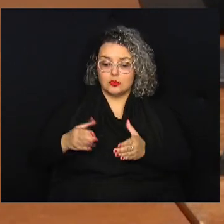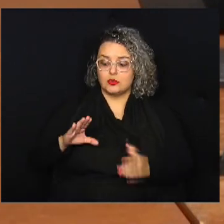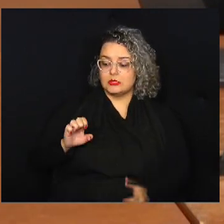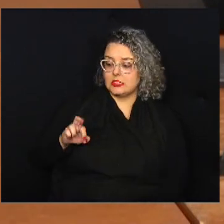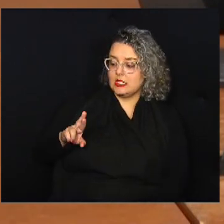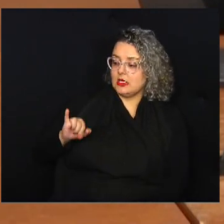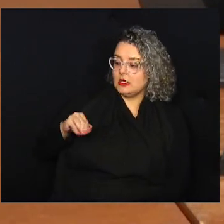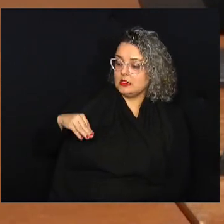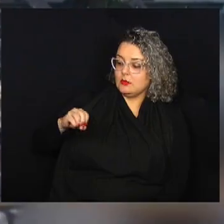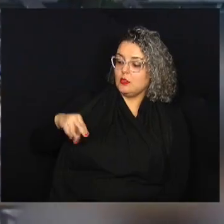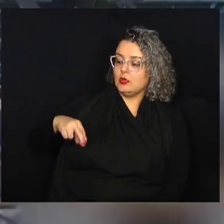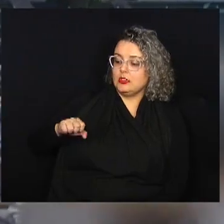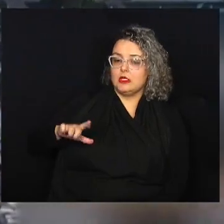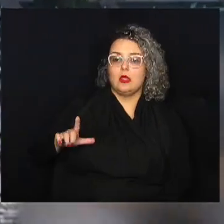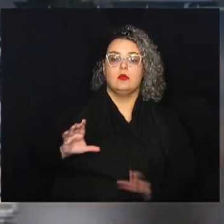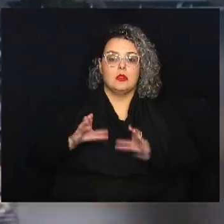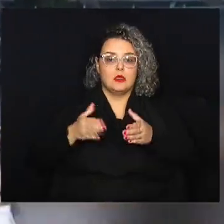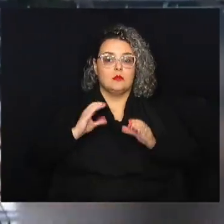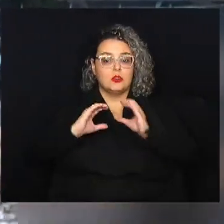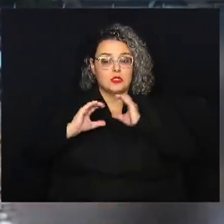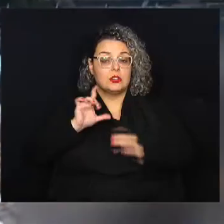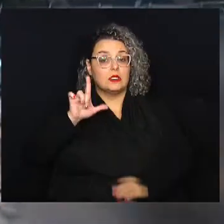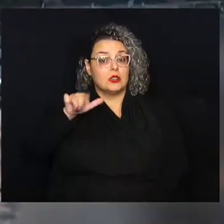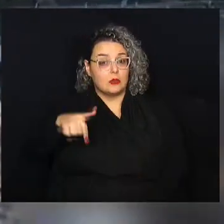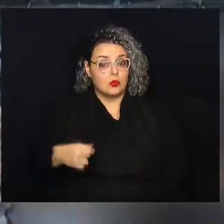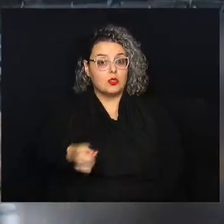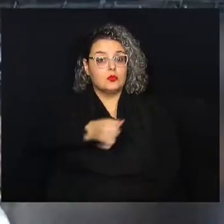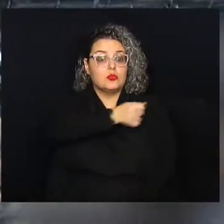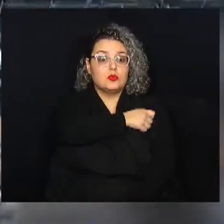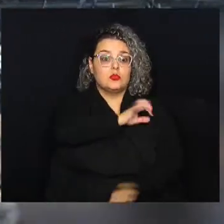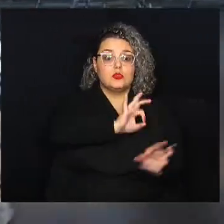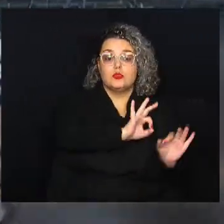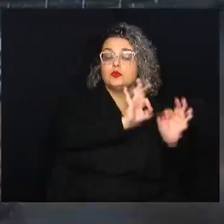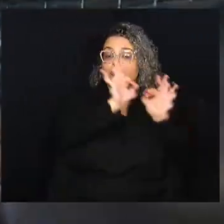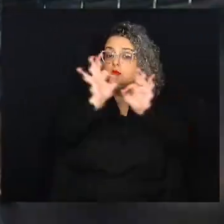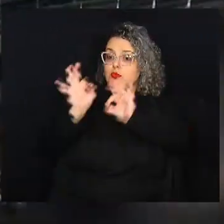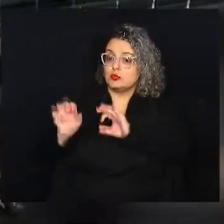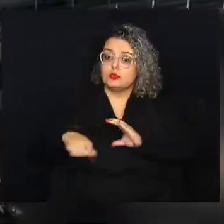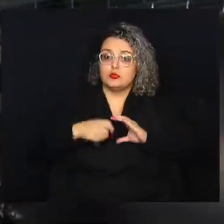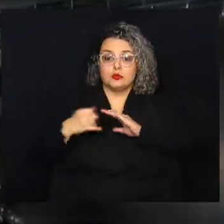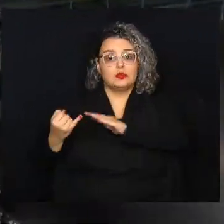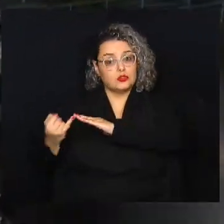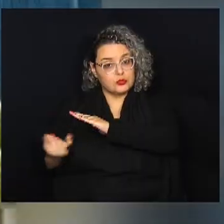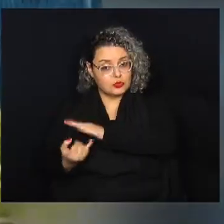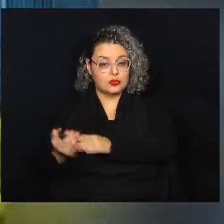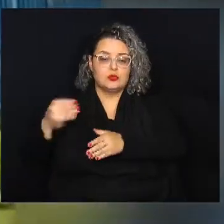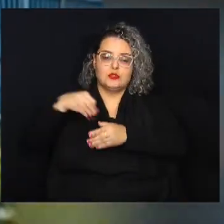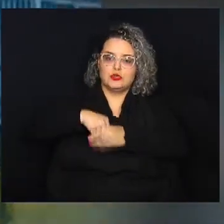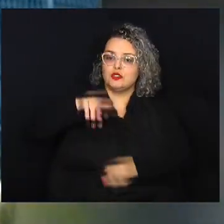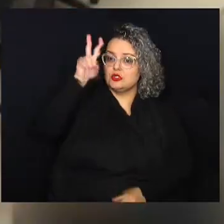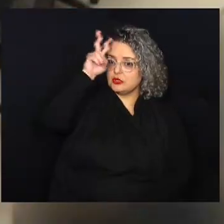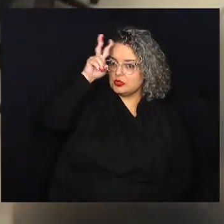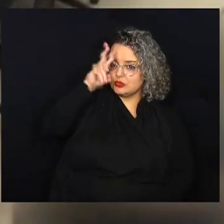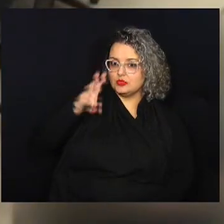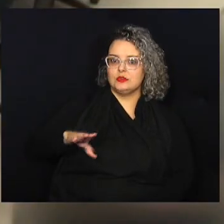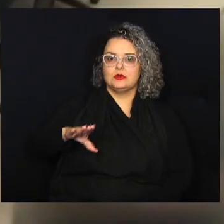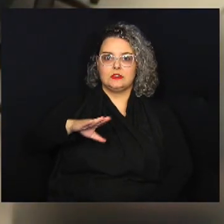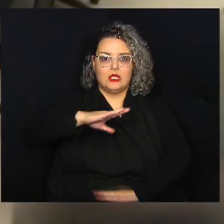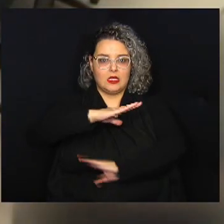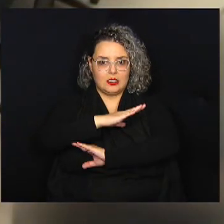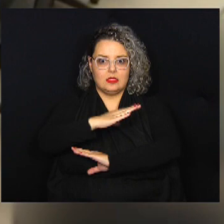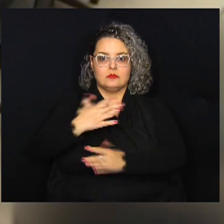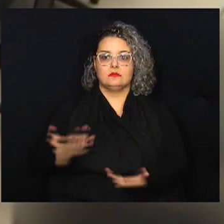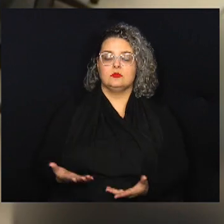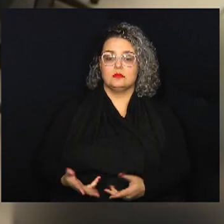de comunicação. Depois, os alunos assistiram a um vídeo institucional e histórico da Câmara. Com